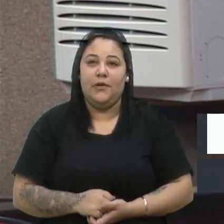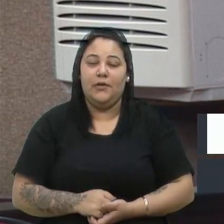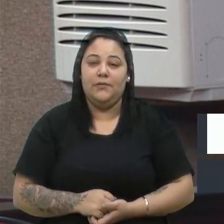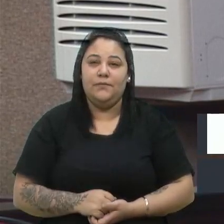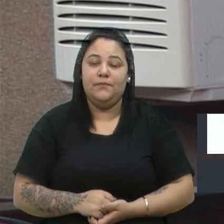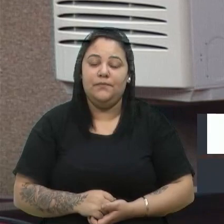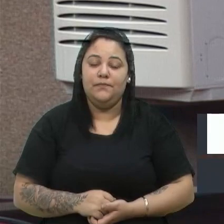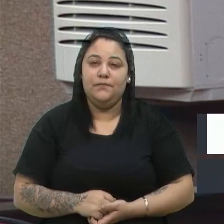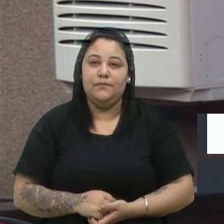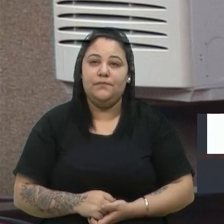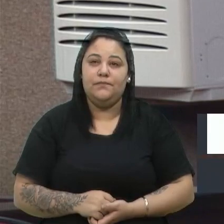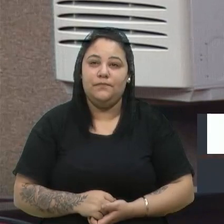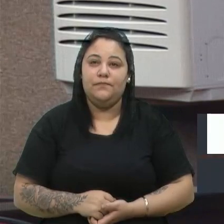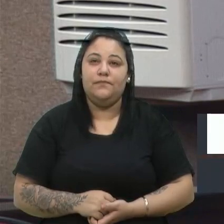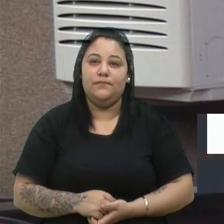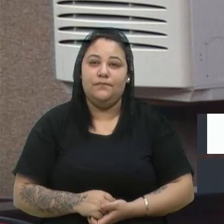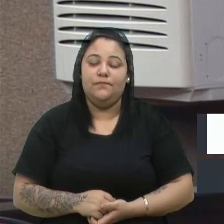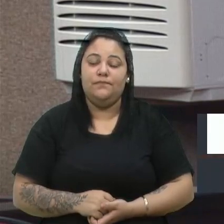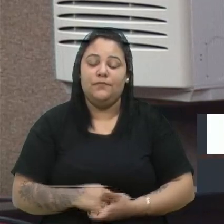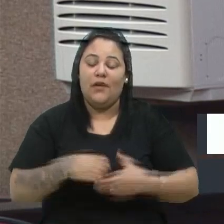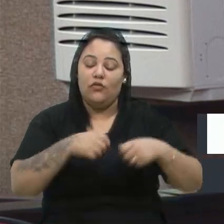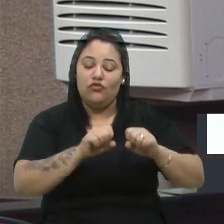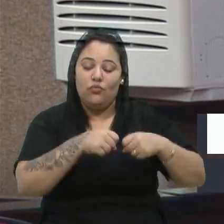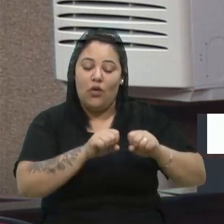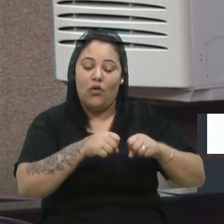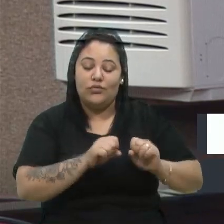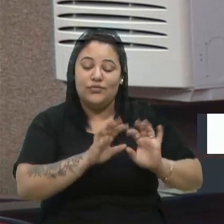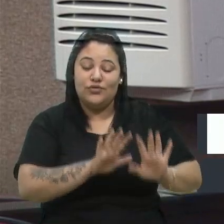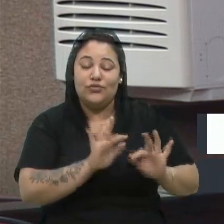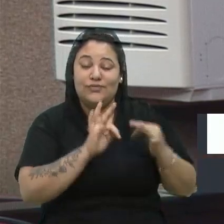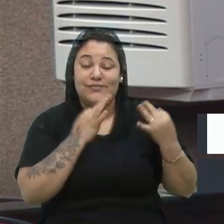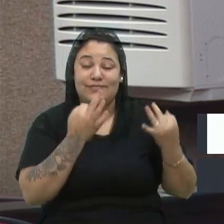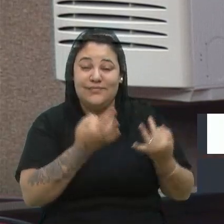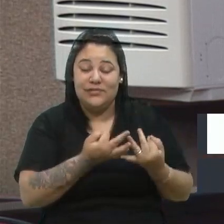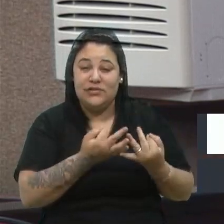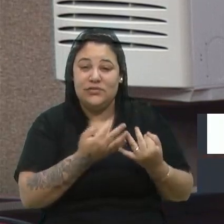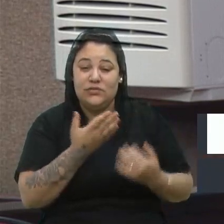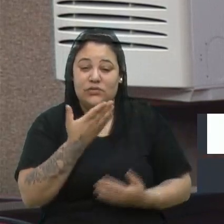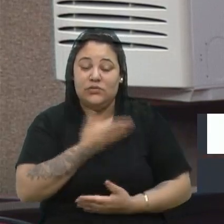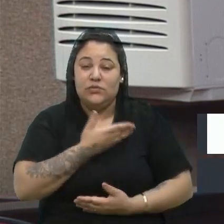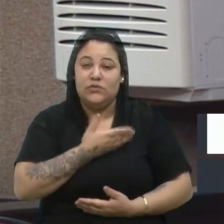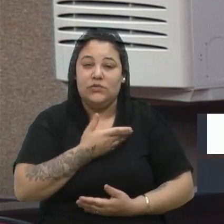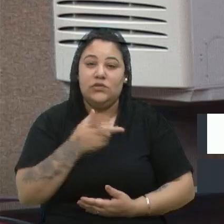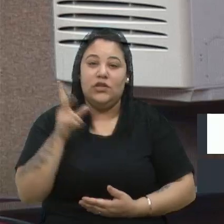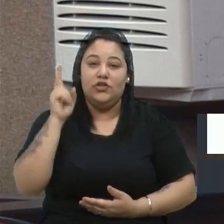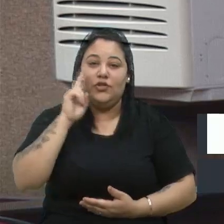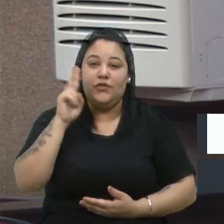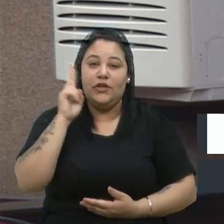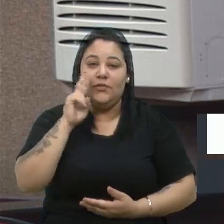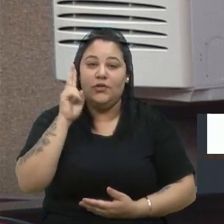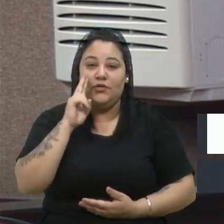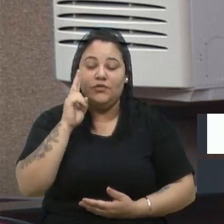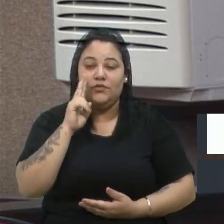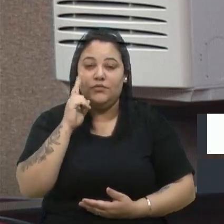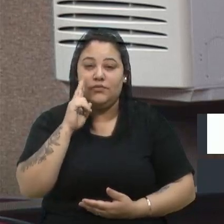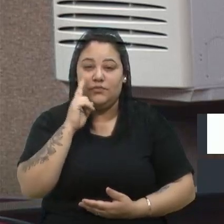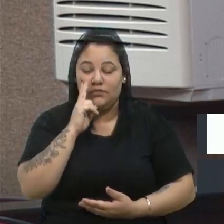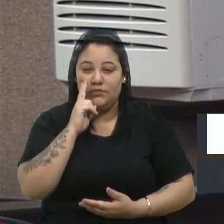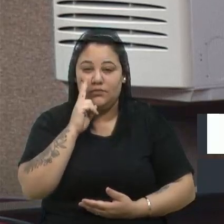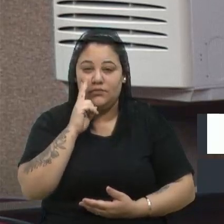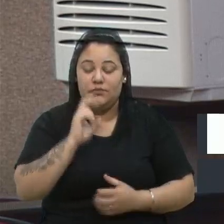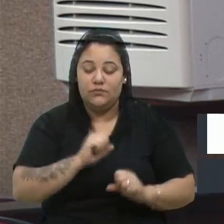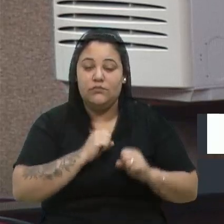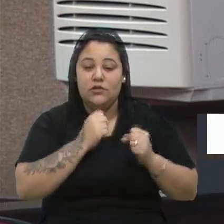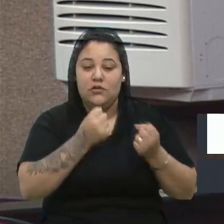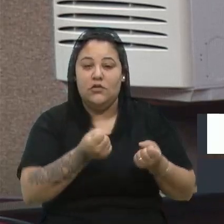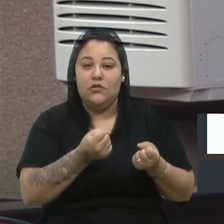Partiu cedo fazendo o que mais gostava, deixando a família e os amigos com as lembranças de um homem bom, um filho dedicado,